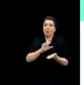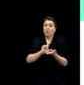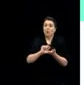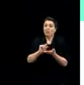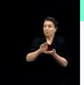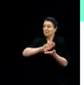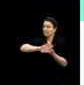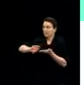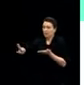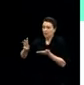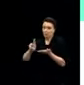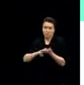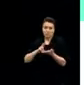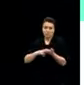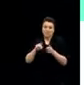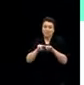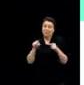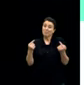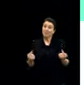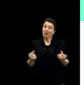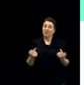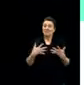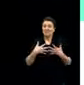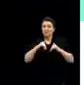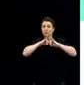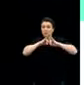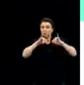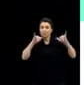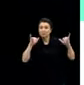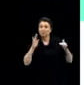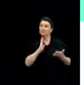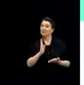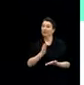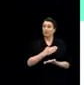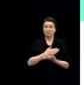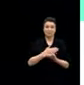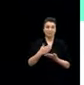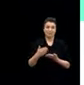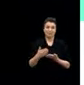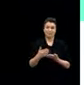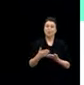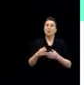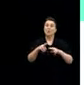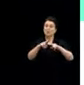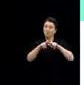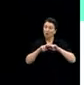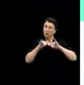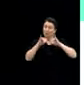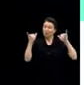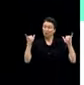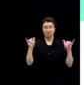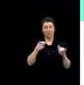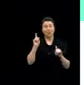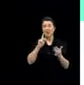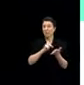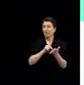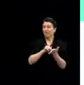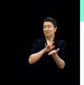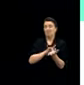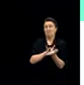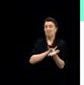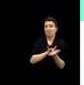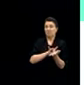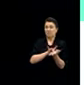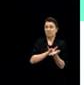mas aí era tarde demais, né? Já o dano causado pela publicação já havia sido feito, já se espalhou,